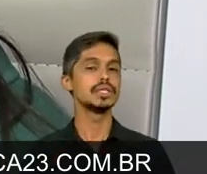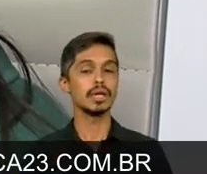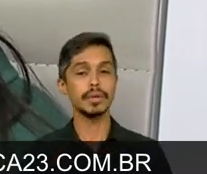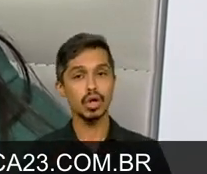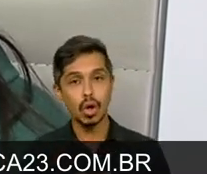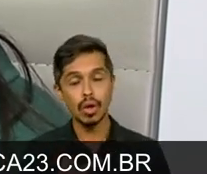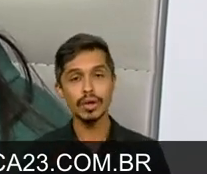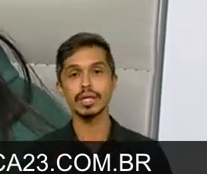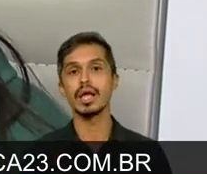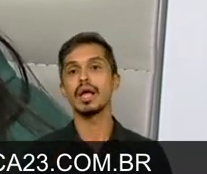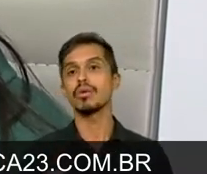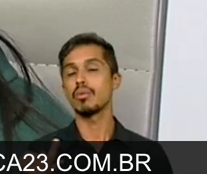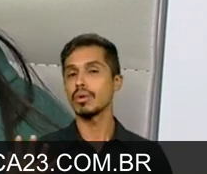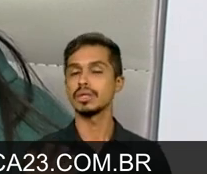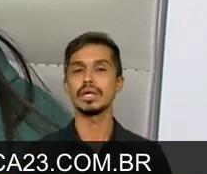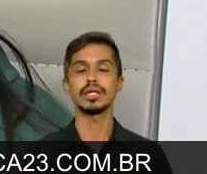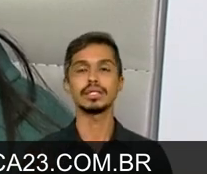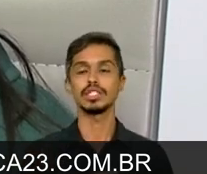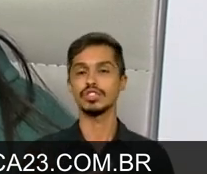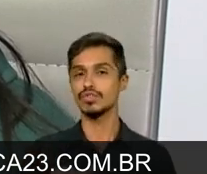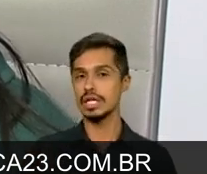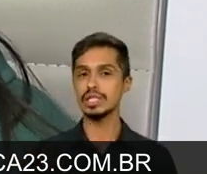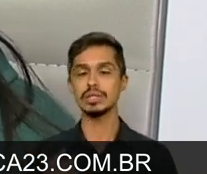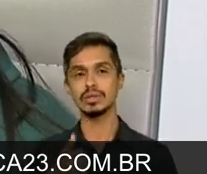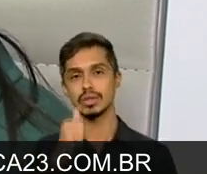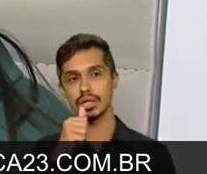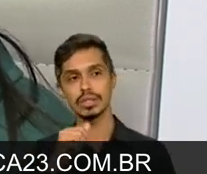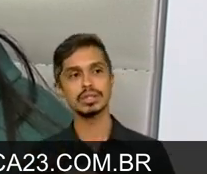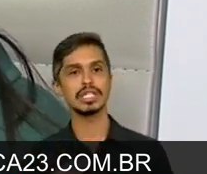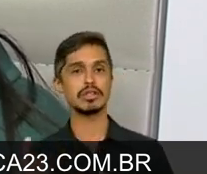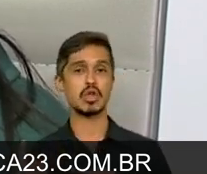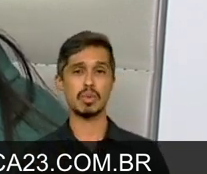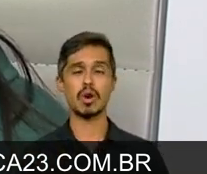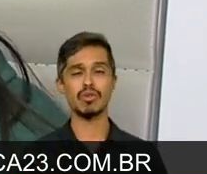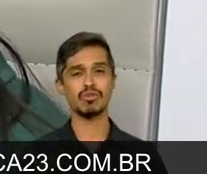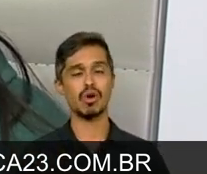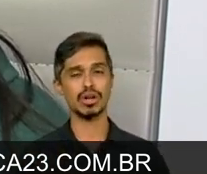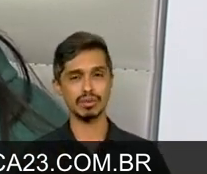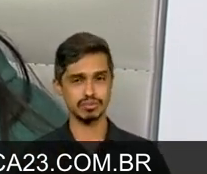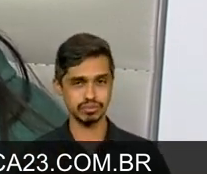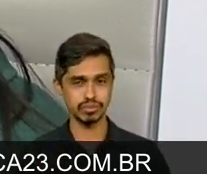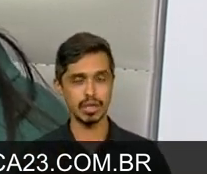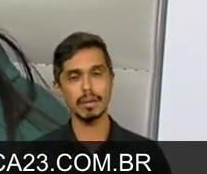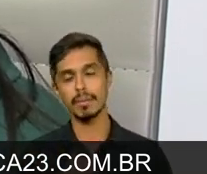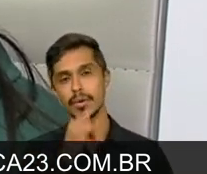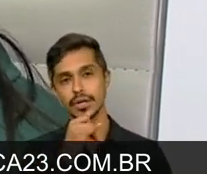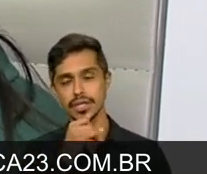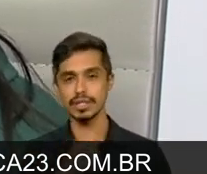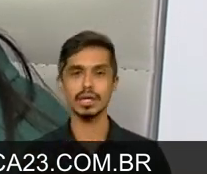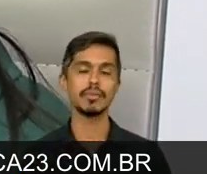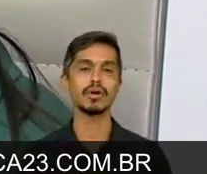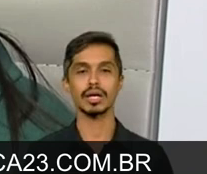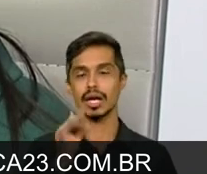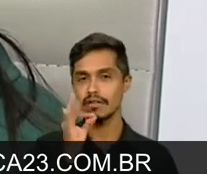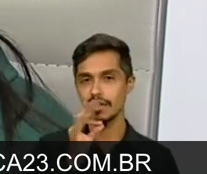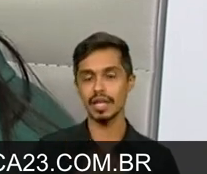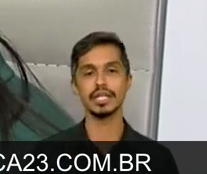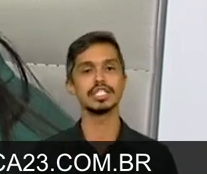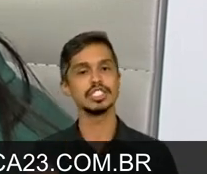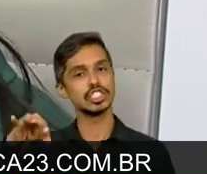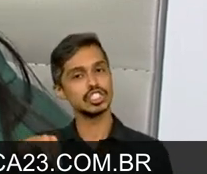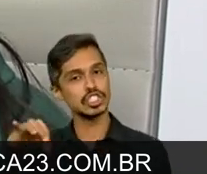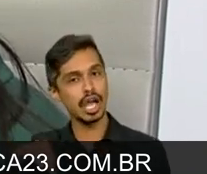orienta quanto a bebidas e alimentos irritativos para a bexiga, como, por exemplo, café,